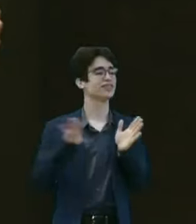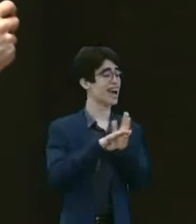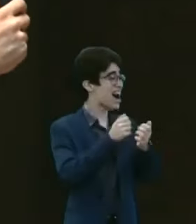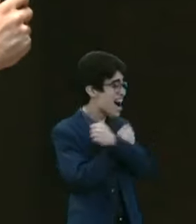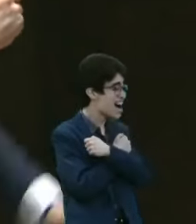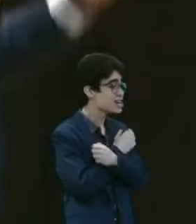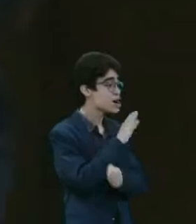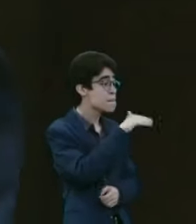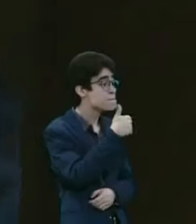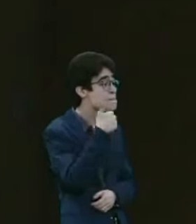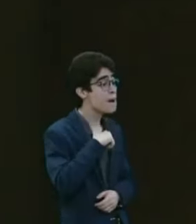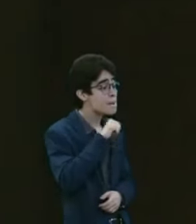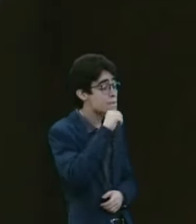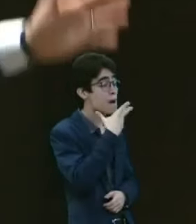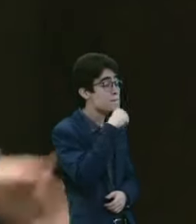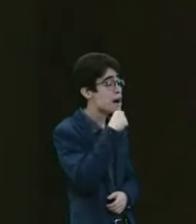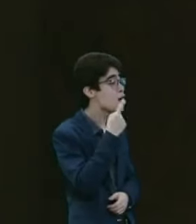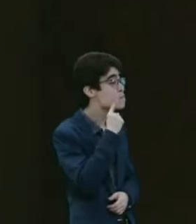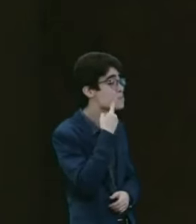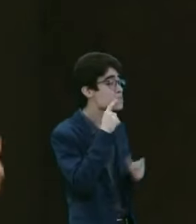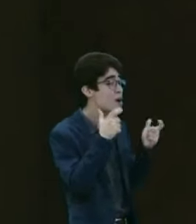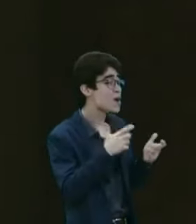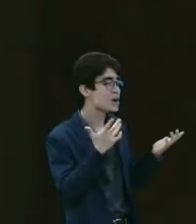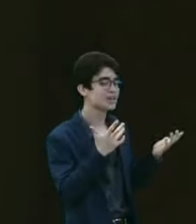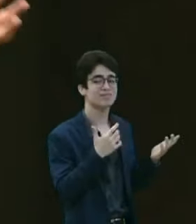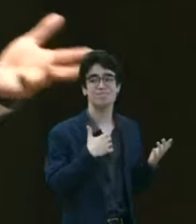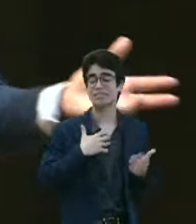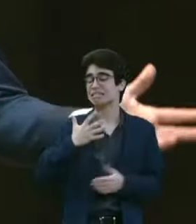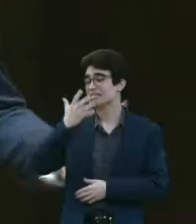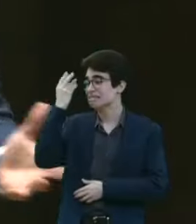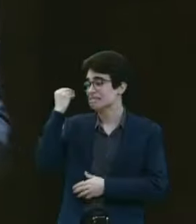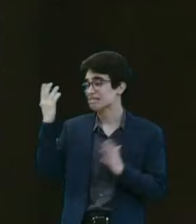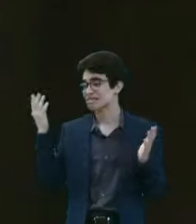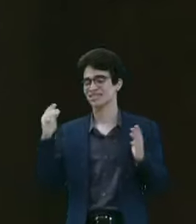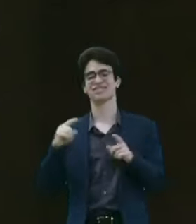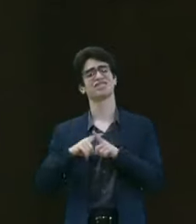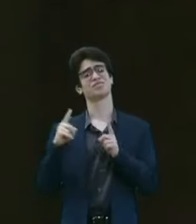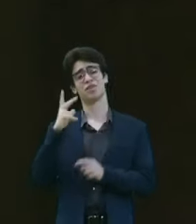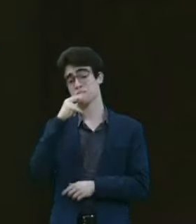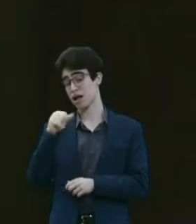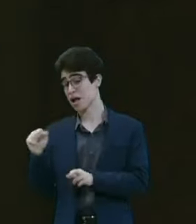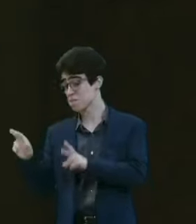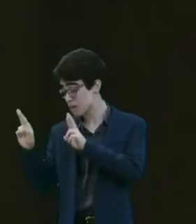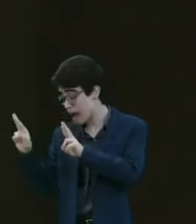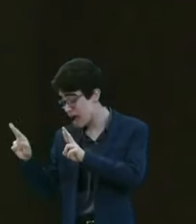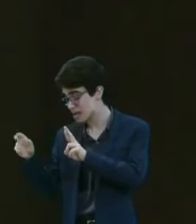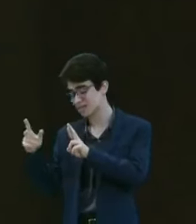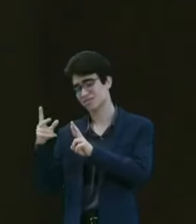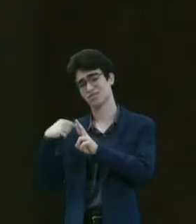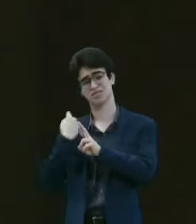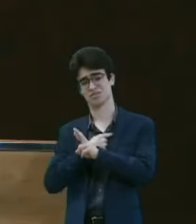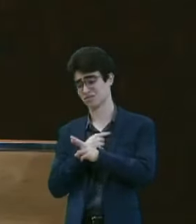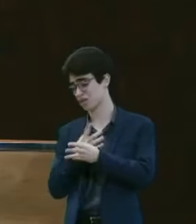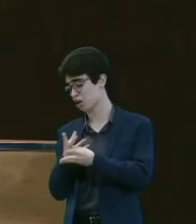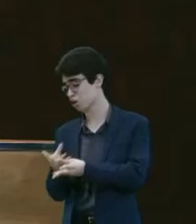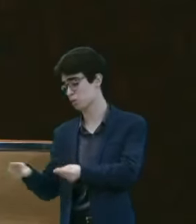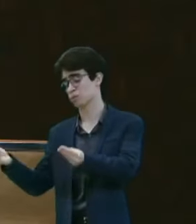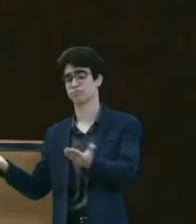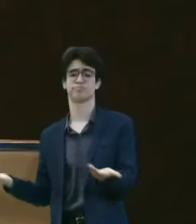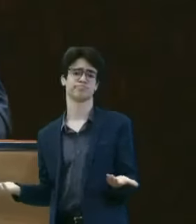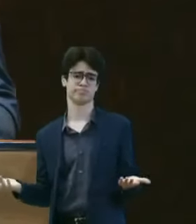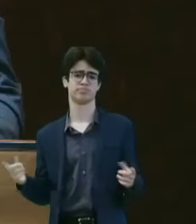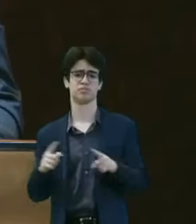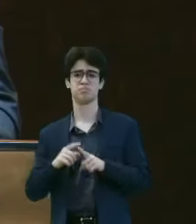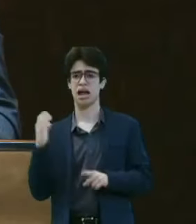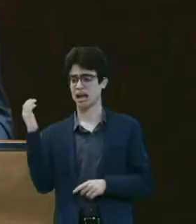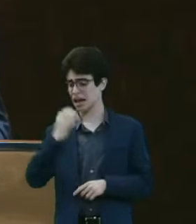abraçou, pai, cadê a balinha? Ixi. Nós vamos frustrar as expectativas uns dos outros. Caim não